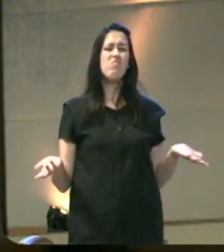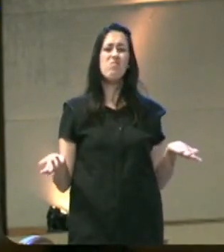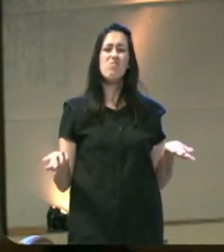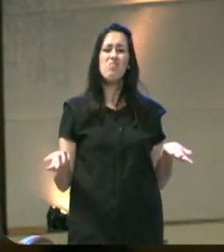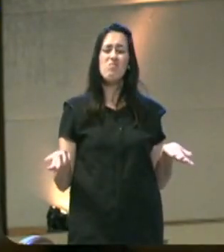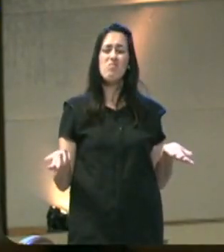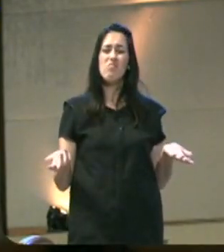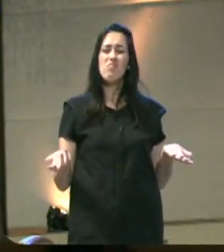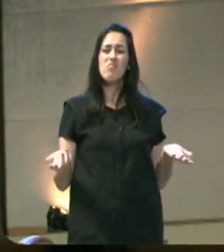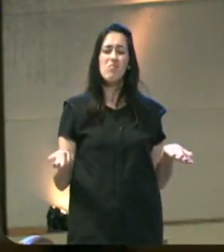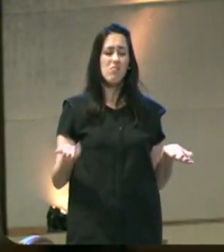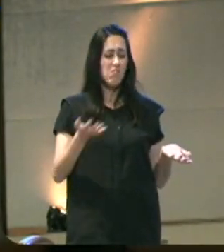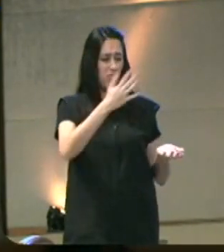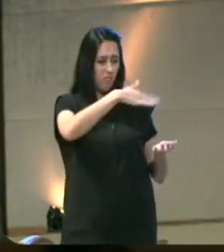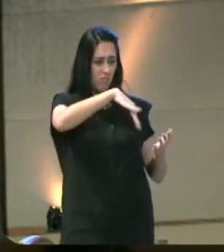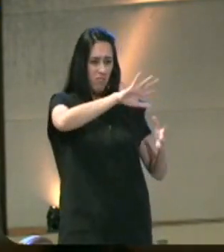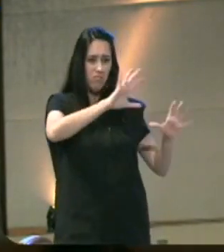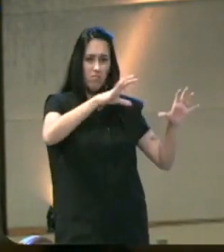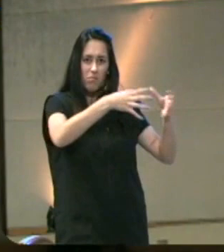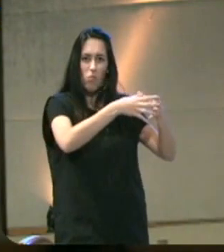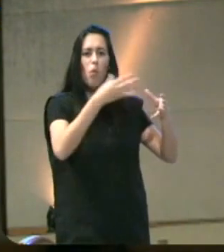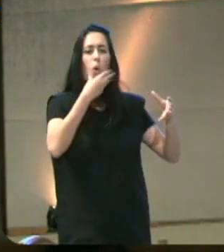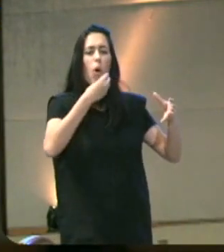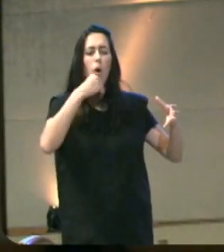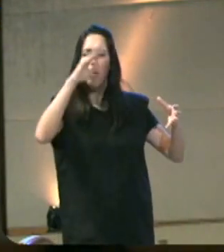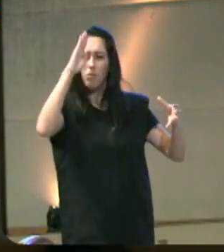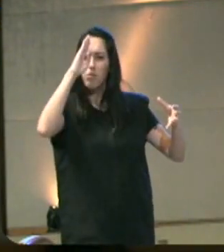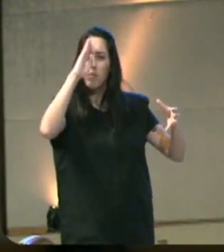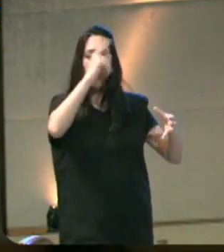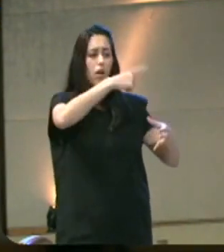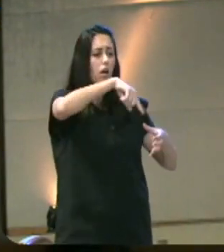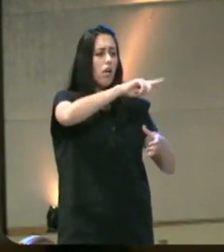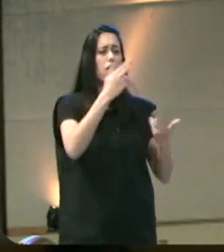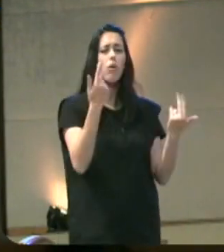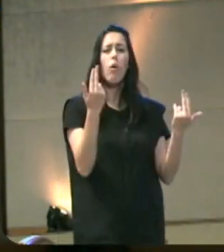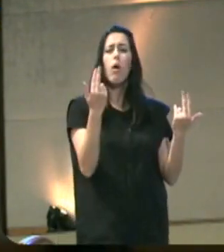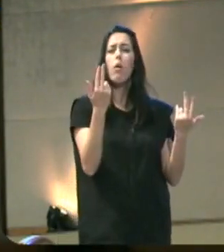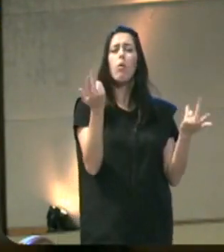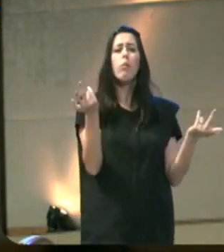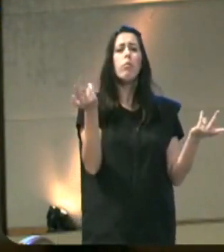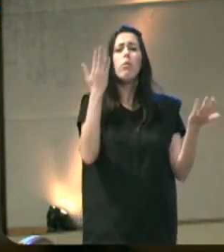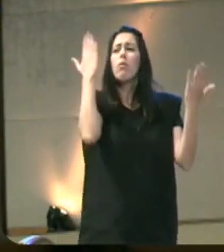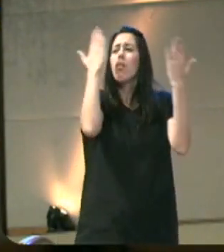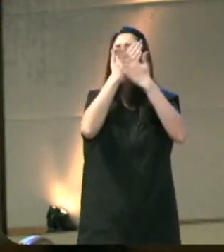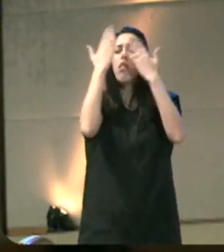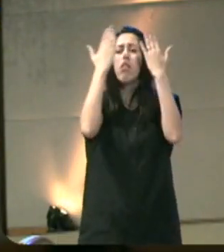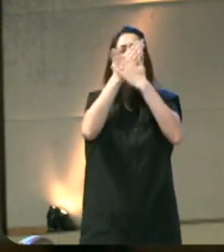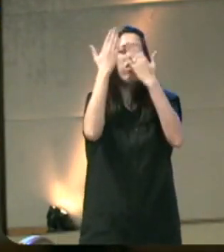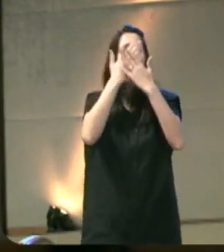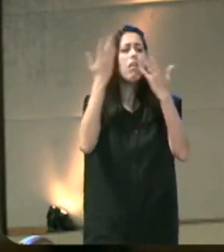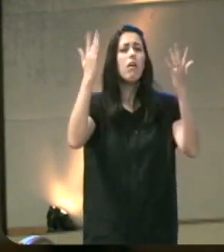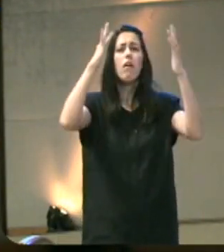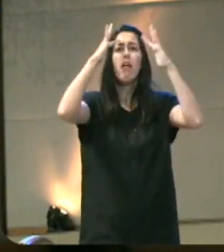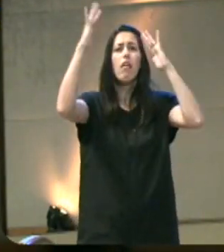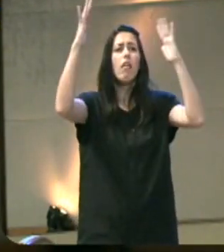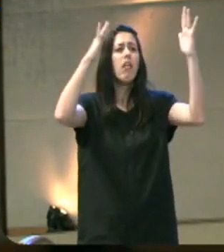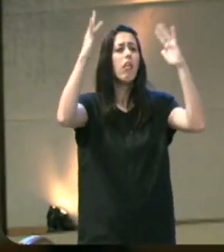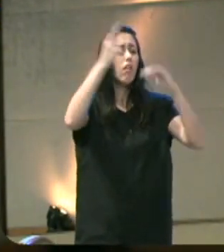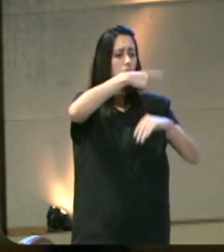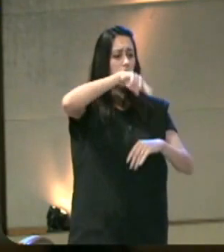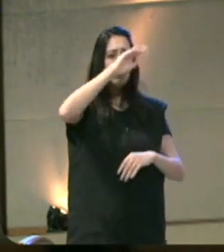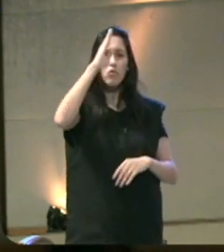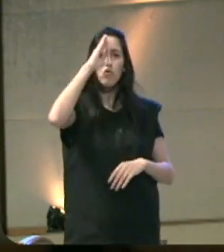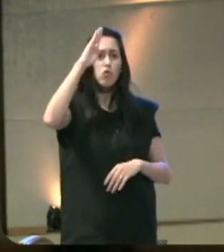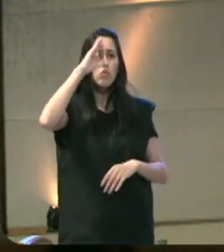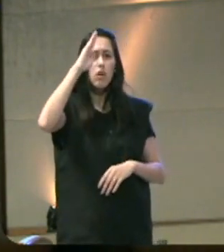Por que aqueles homens tiveram os seus olhos fechados? Aqueles soldados não puderam